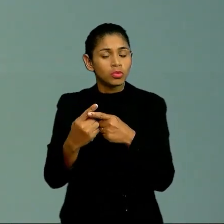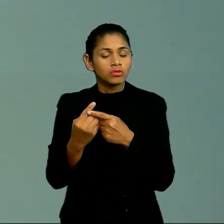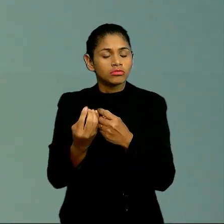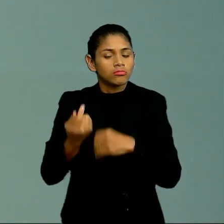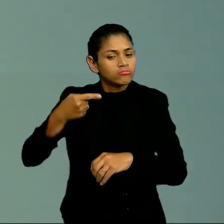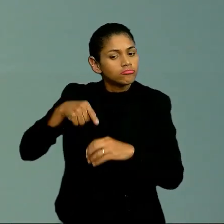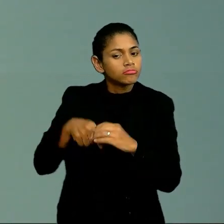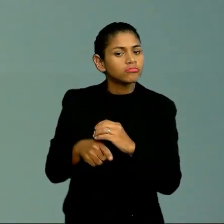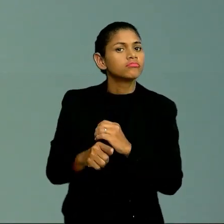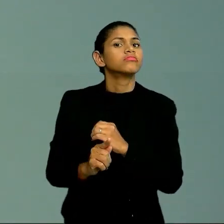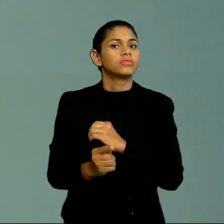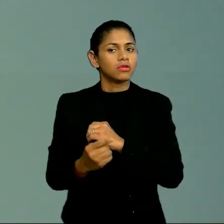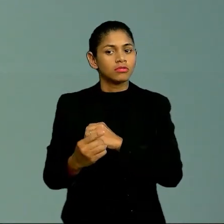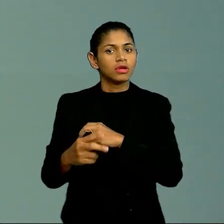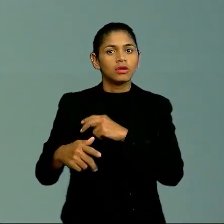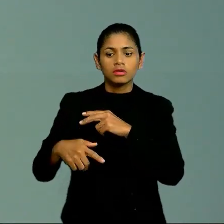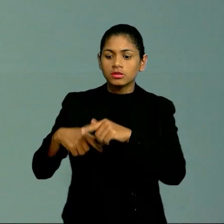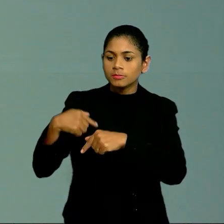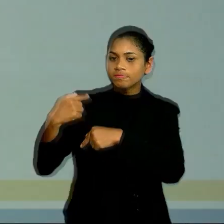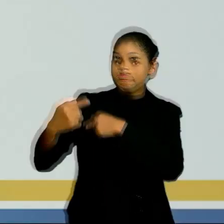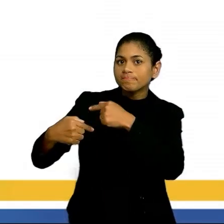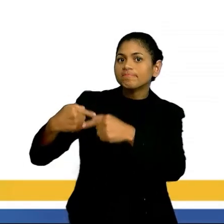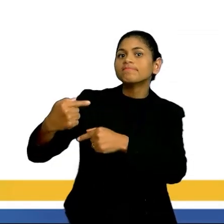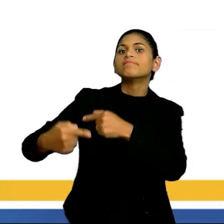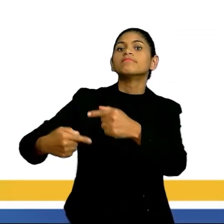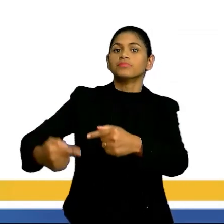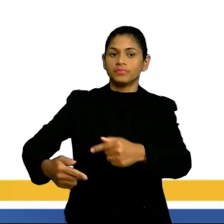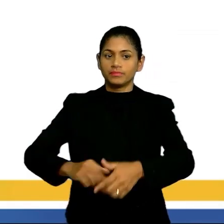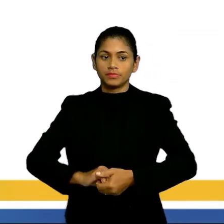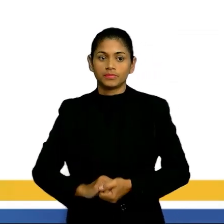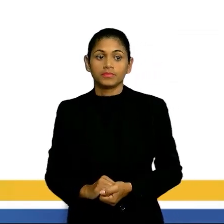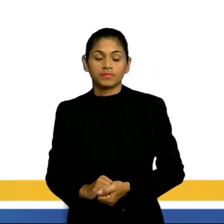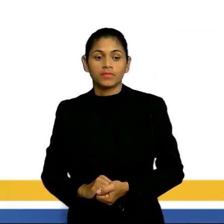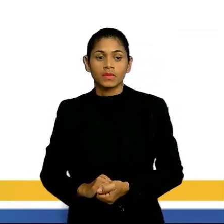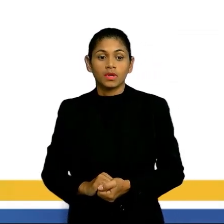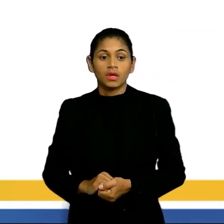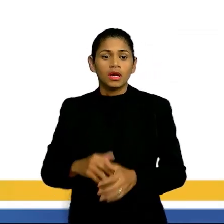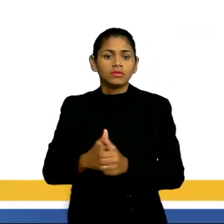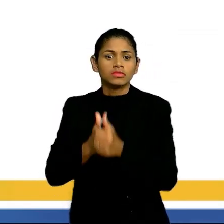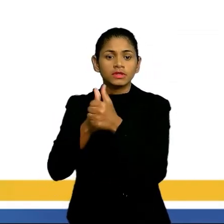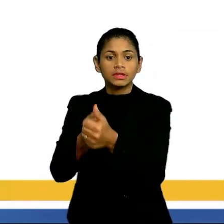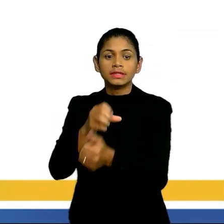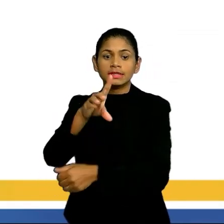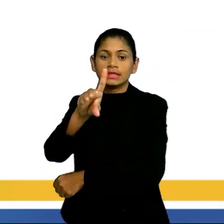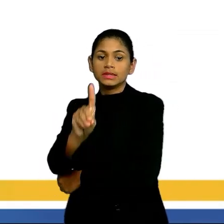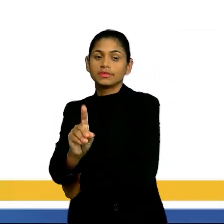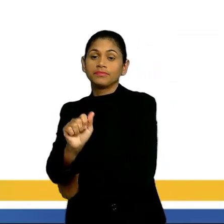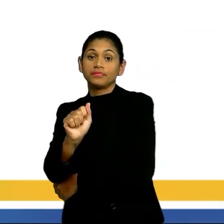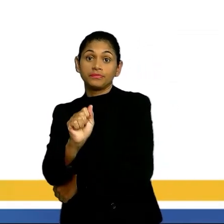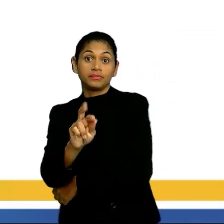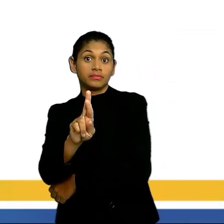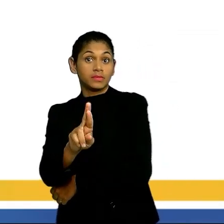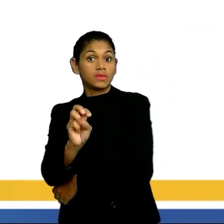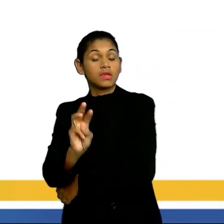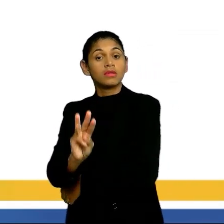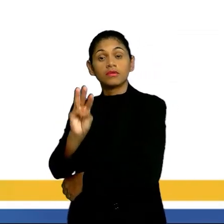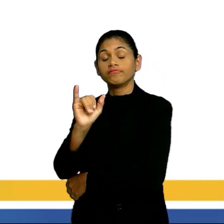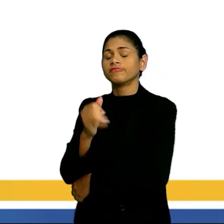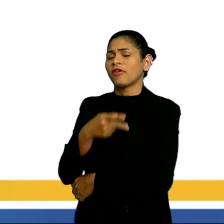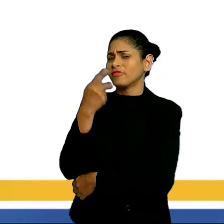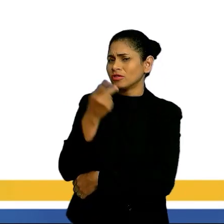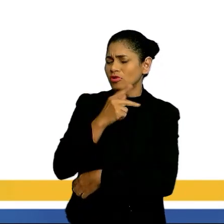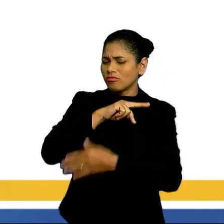E aí conseguiram, outros estudiosos começaram a estudar. Seguida aí de Darwin, que falou de variabilidade,